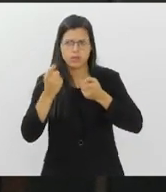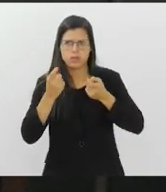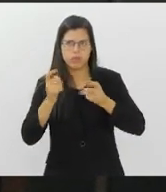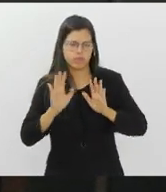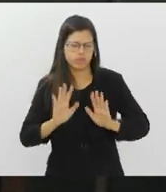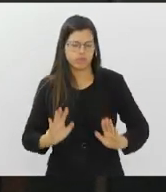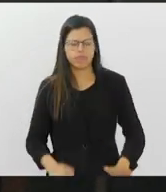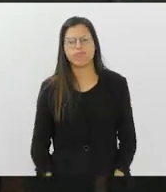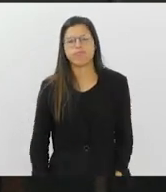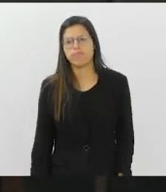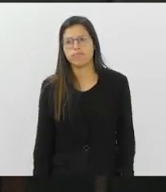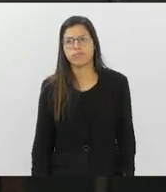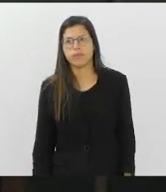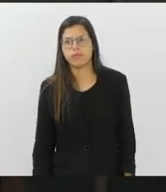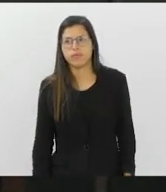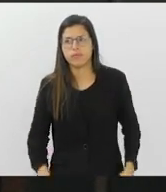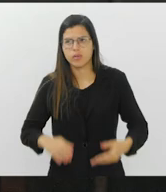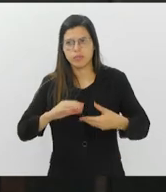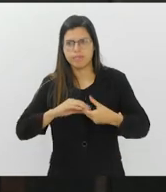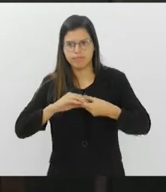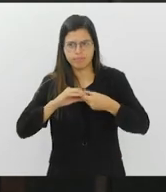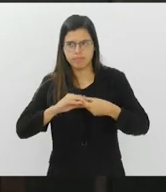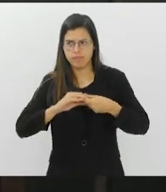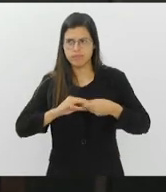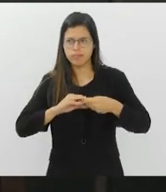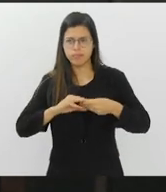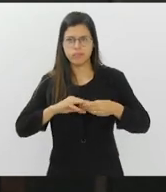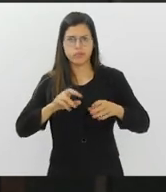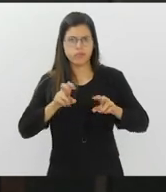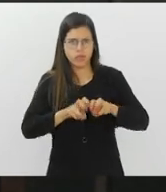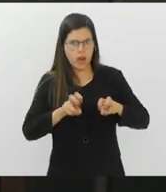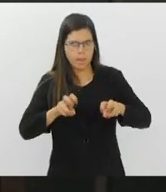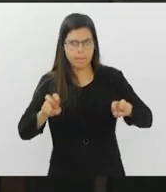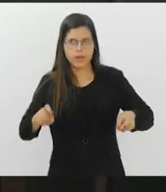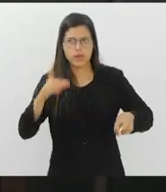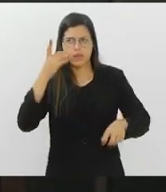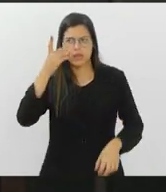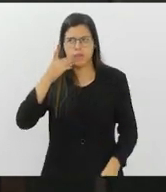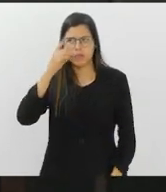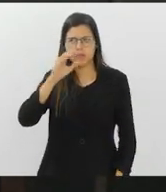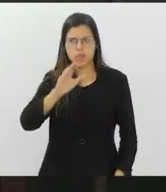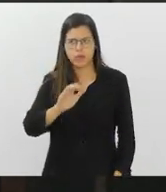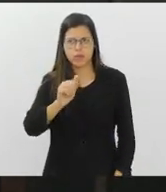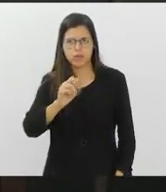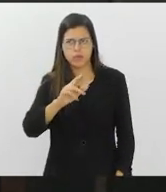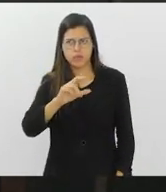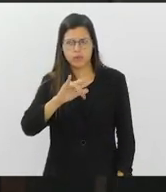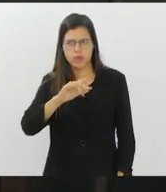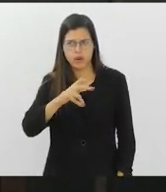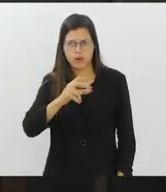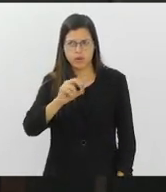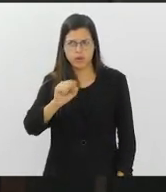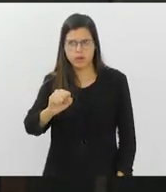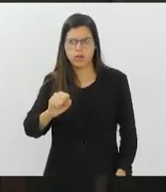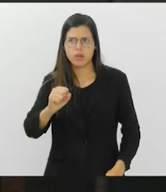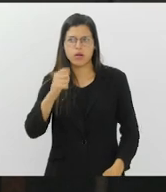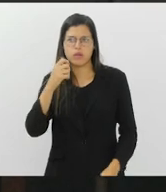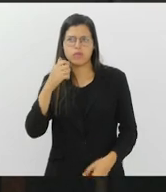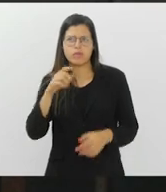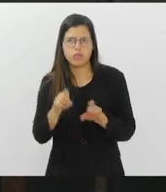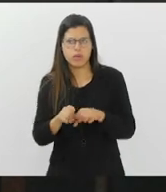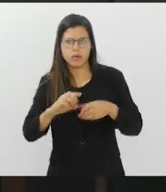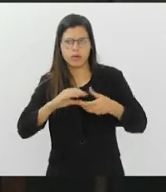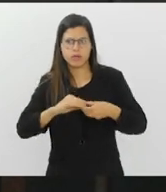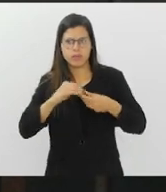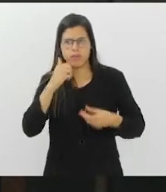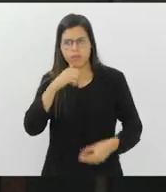isso. Cumprimentar toda a mesa, faço o nome do doutor Dante e do deputado Carlinhos, cumprimentar todas as mães e os pais, todos